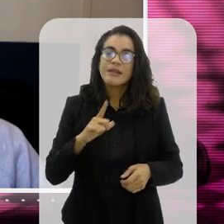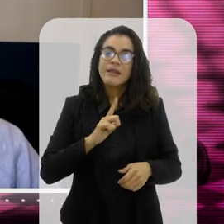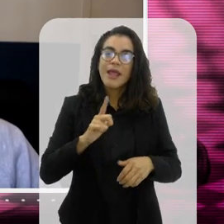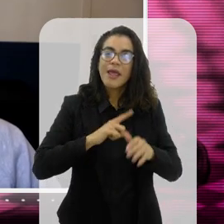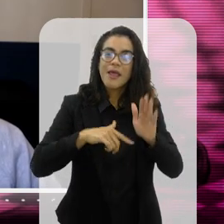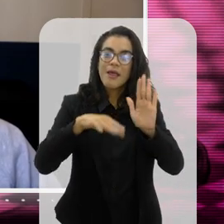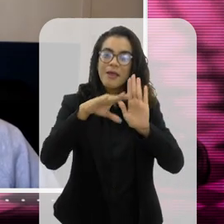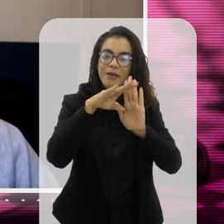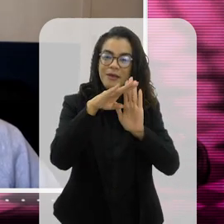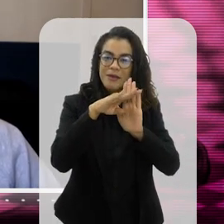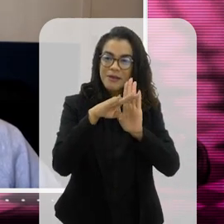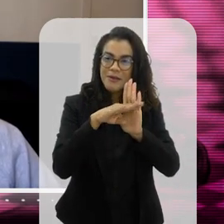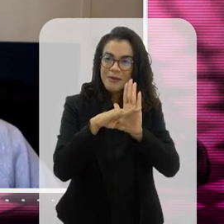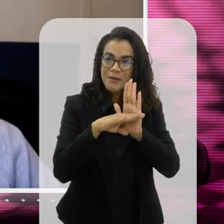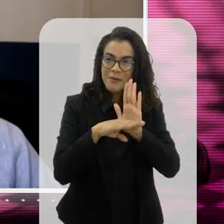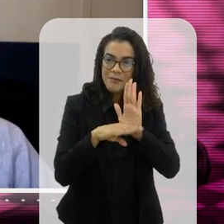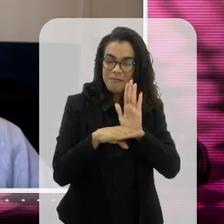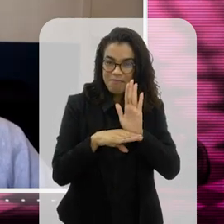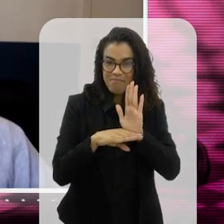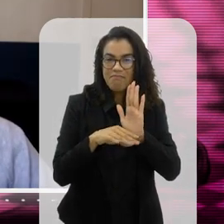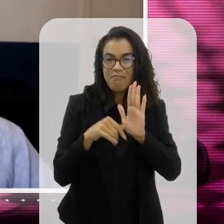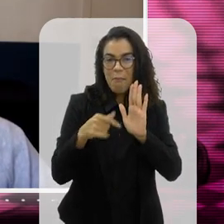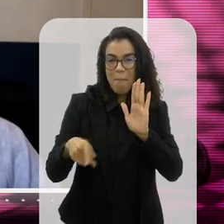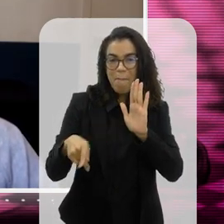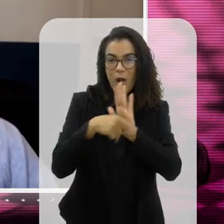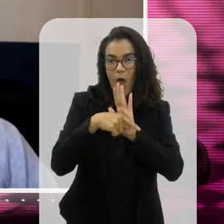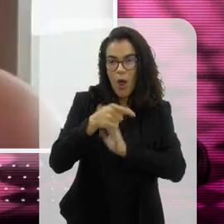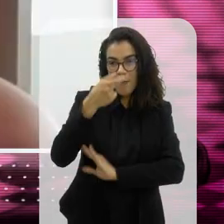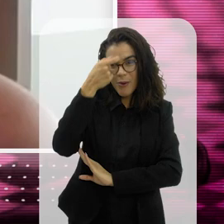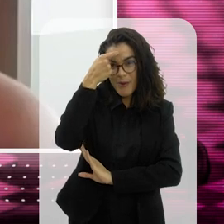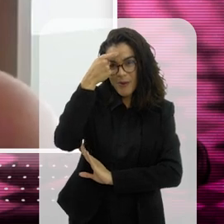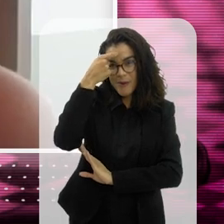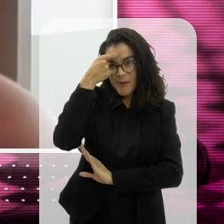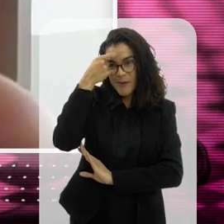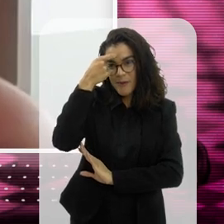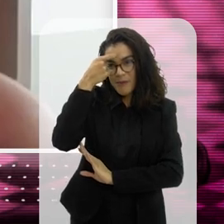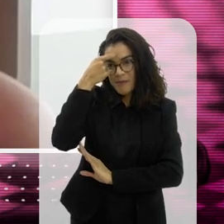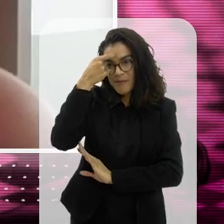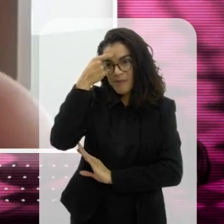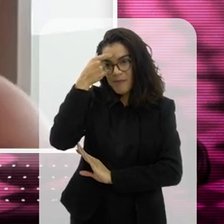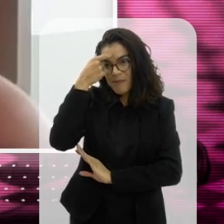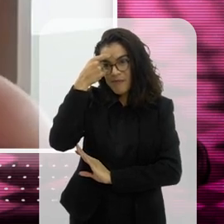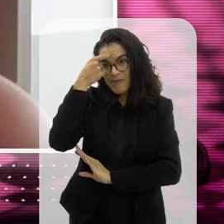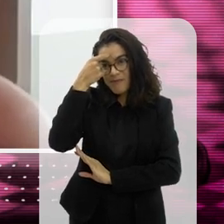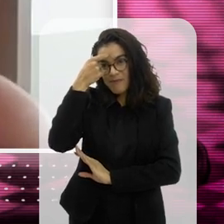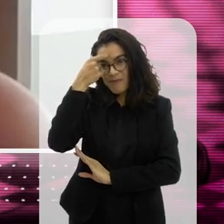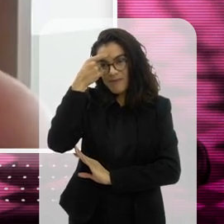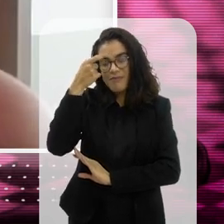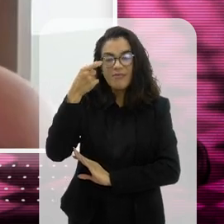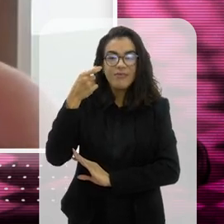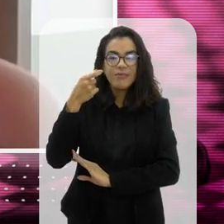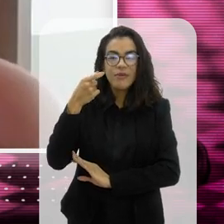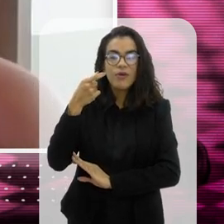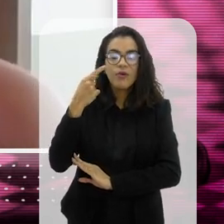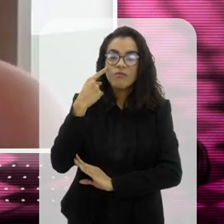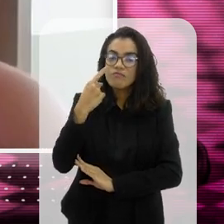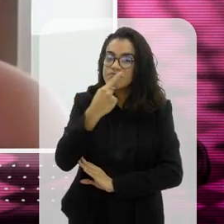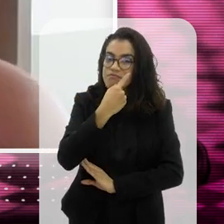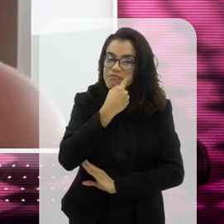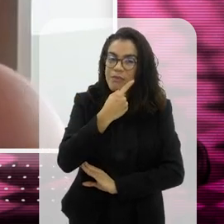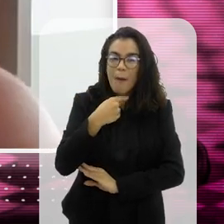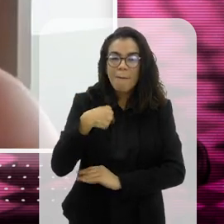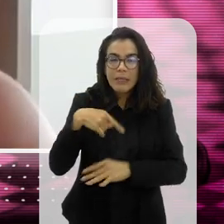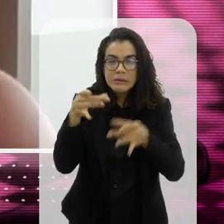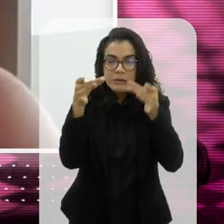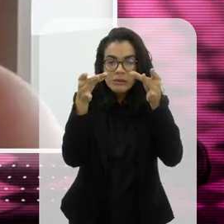tem uma programação cerebral, que é o que está operante aí há muitos anos, há muito tempo, que nos coloca